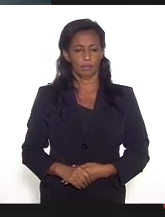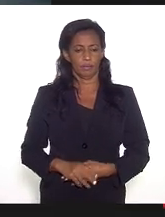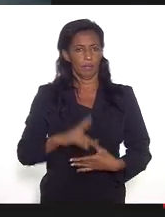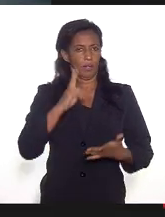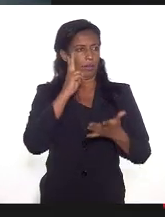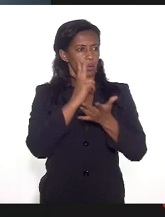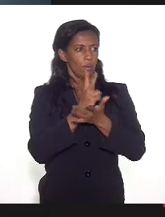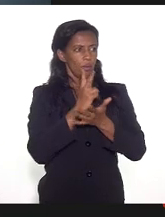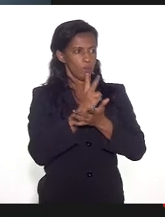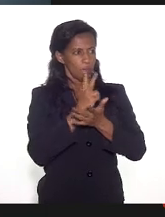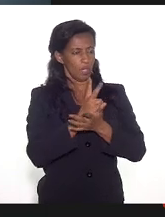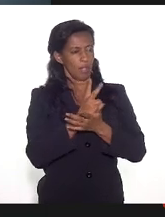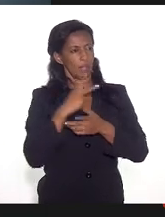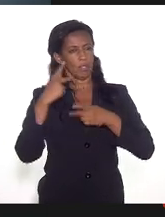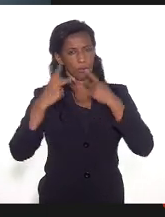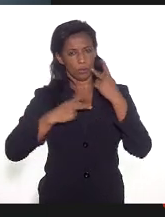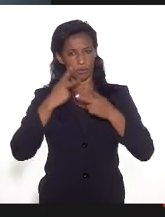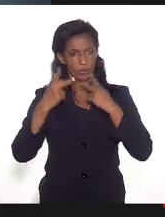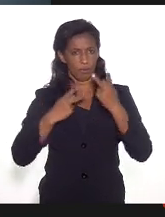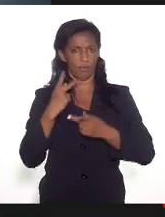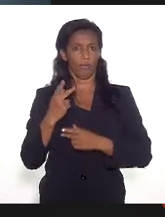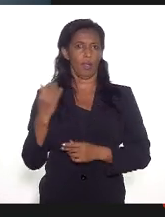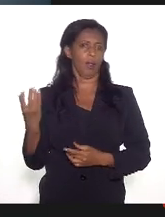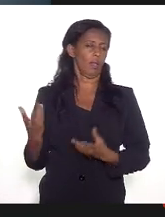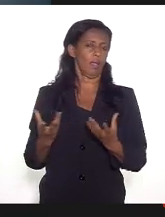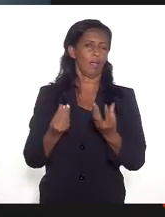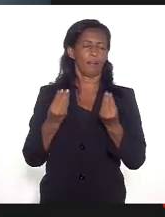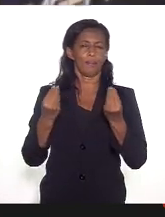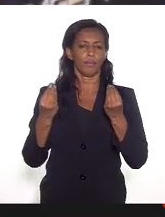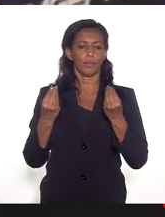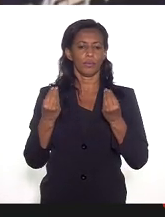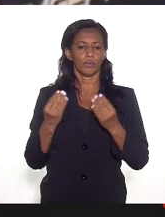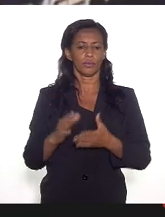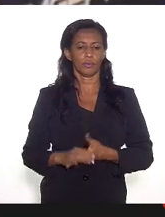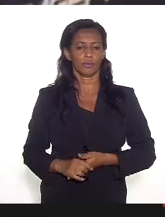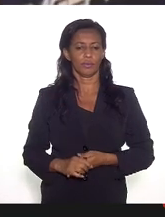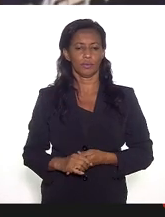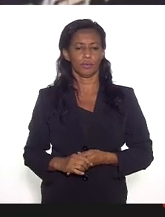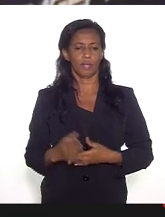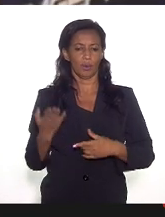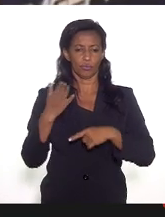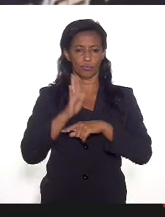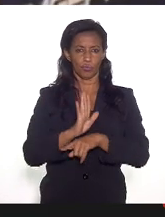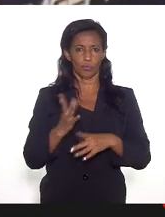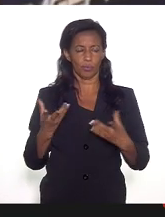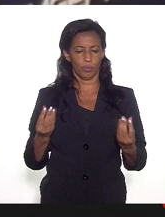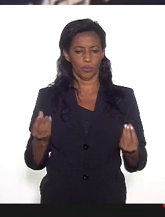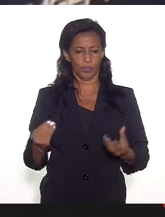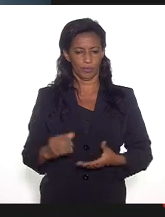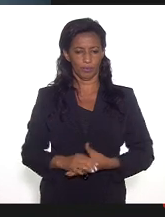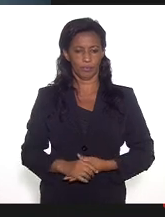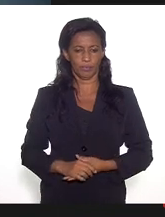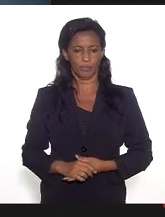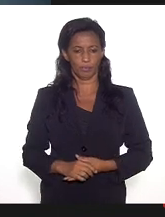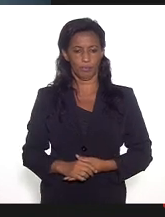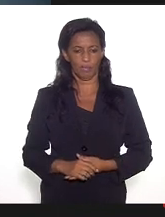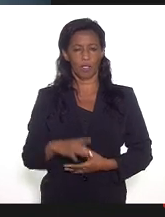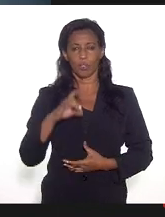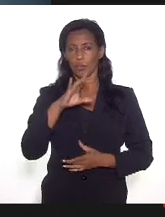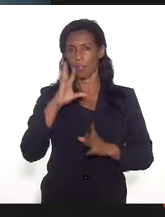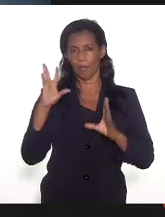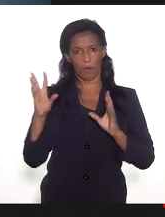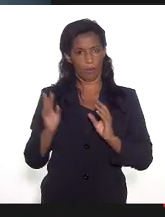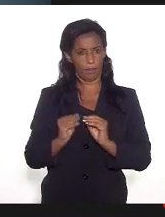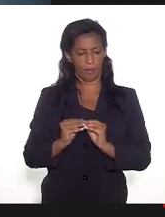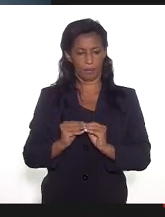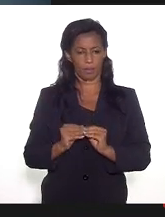suas intervenções são muito... contribuem muito. Só para complementar,